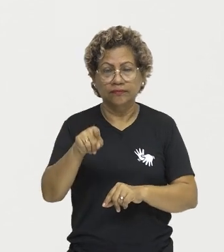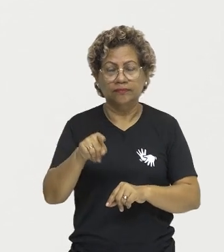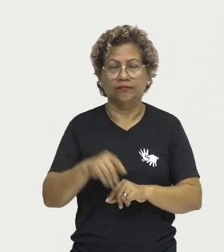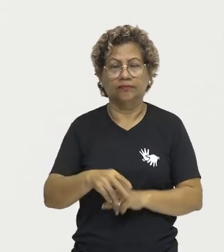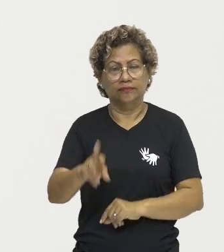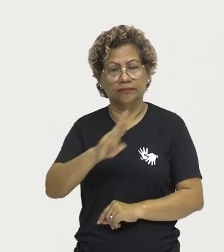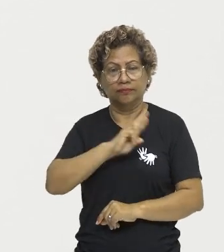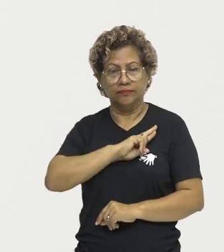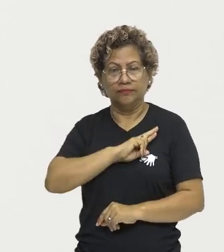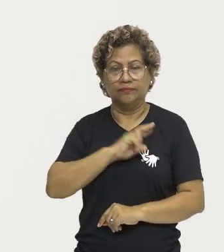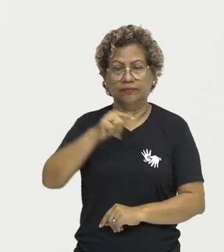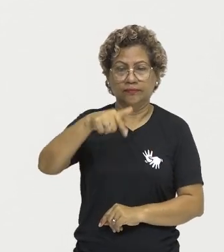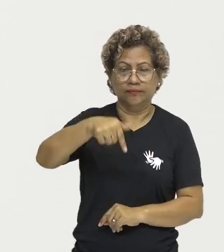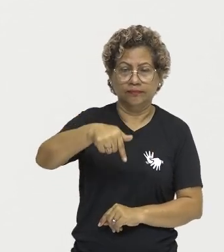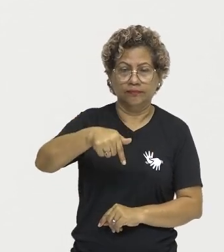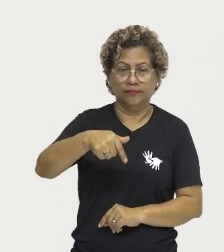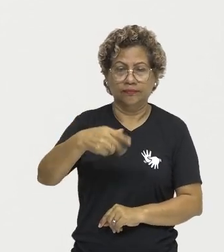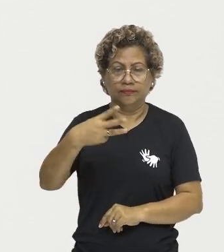resulta em